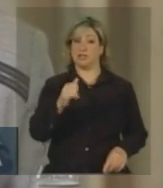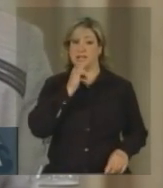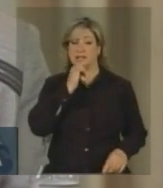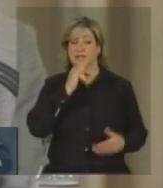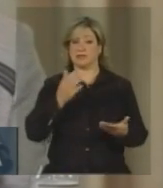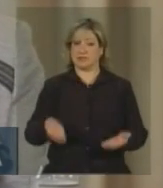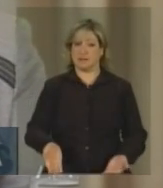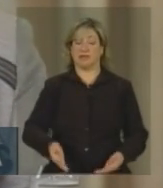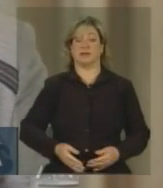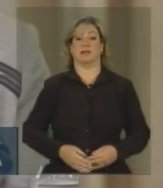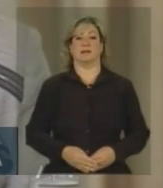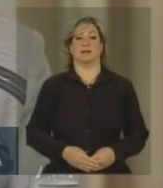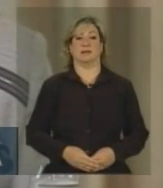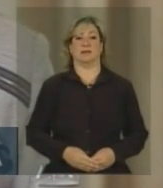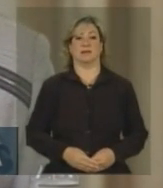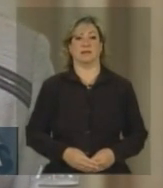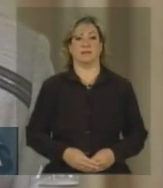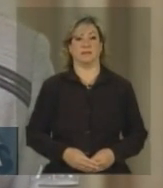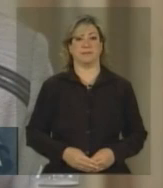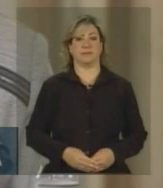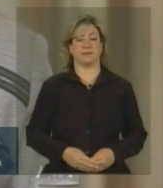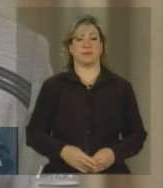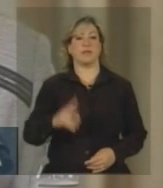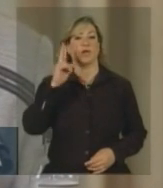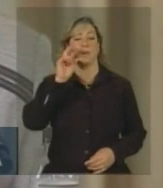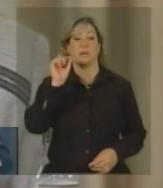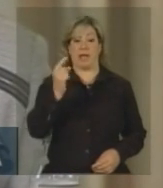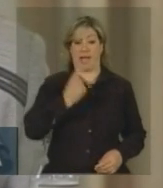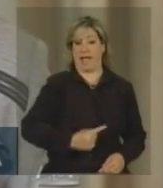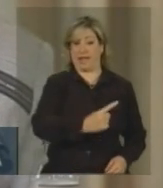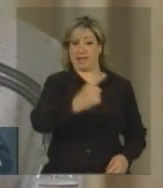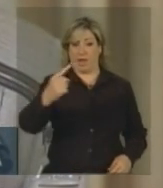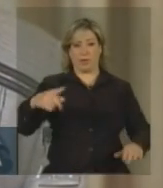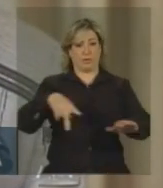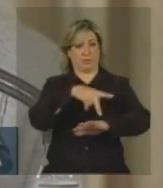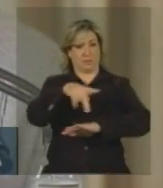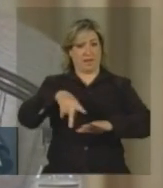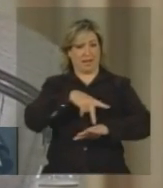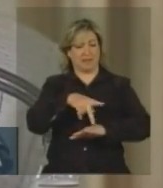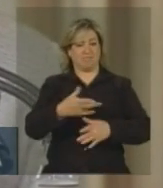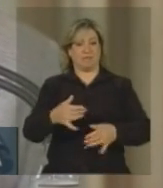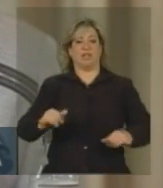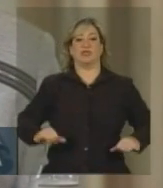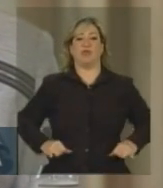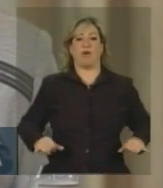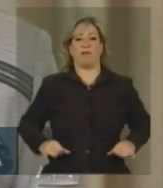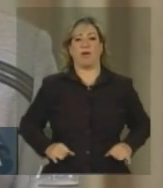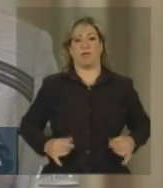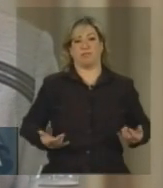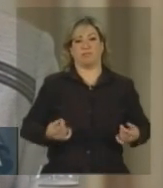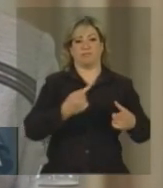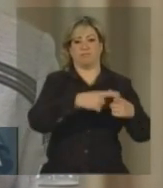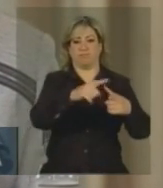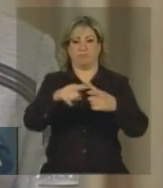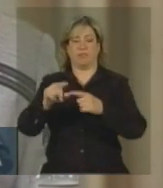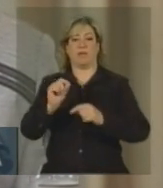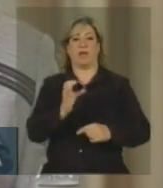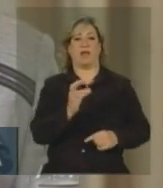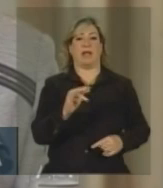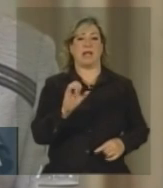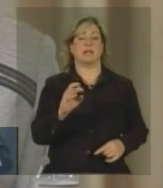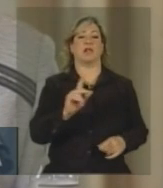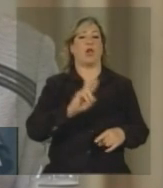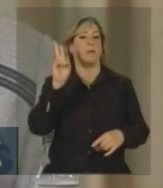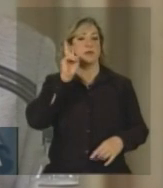caso que cada um dos países sofreu da sua forma, né, a crise da chamada crise